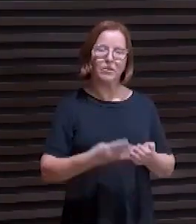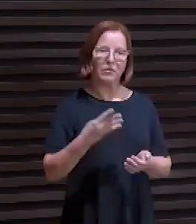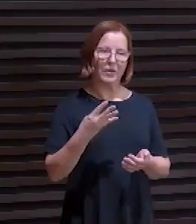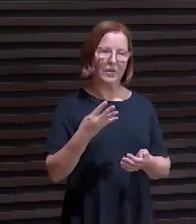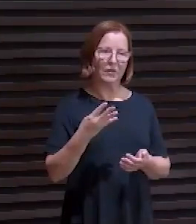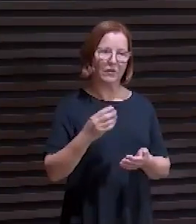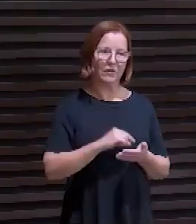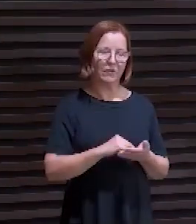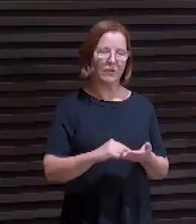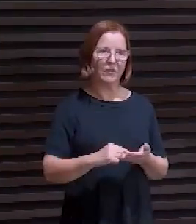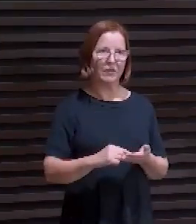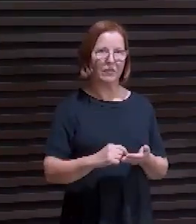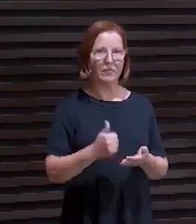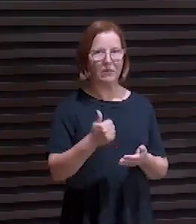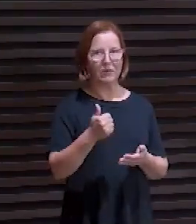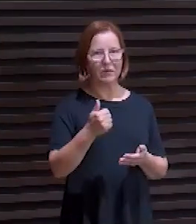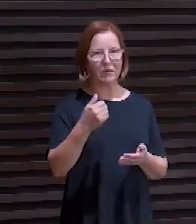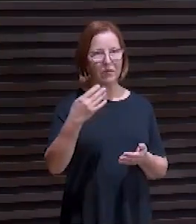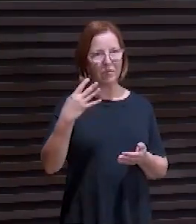4, versículo 14,